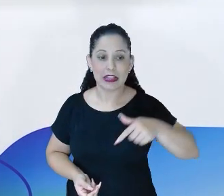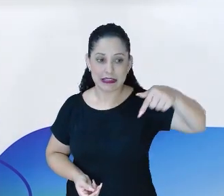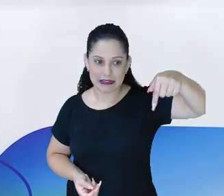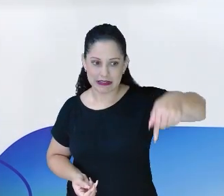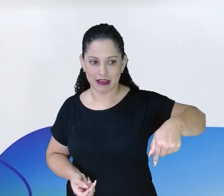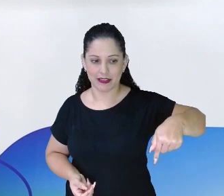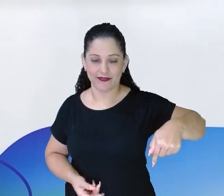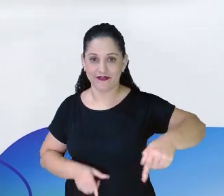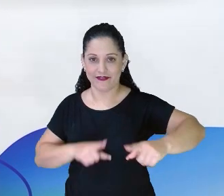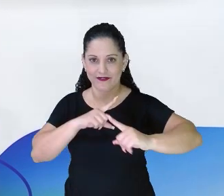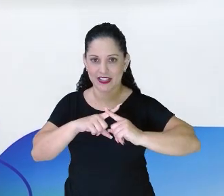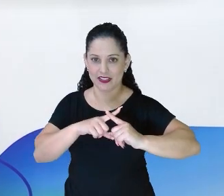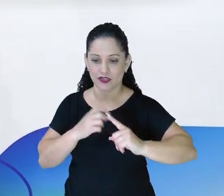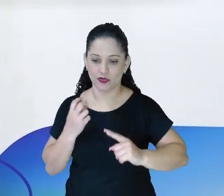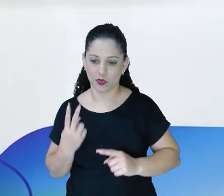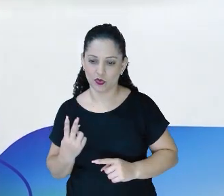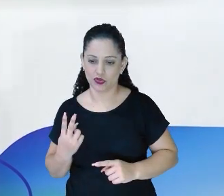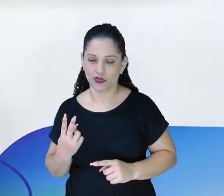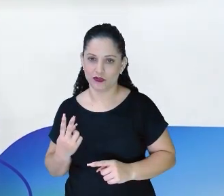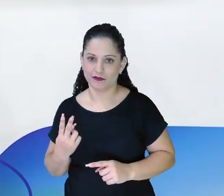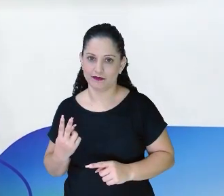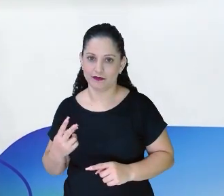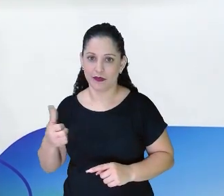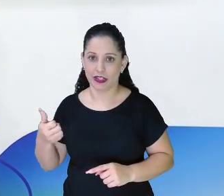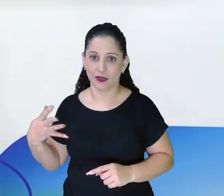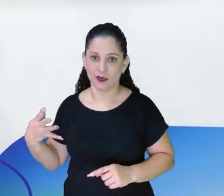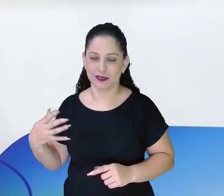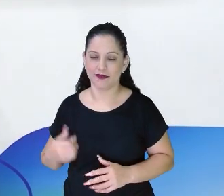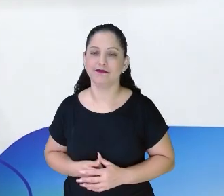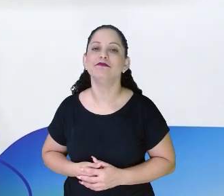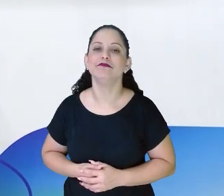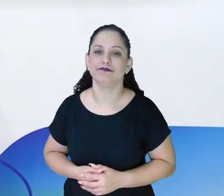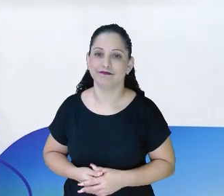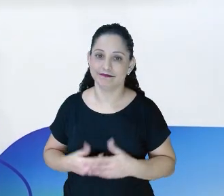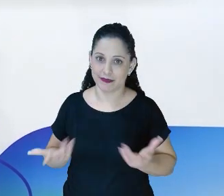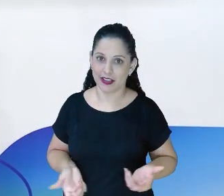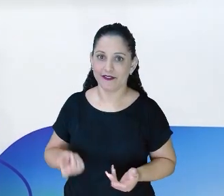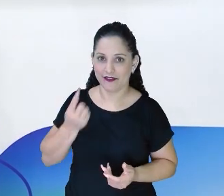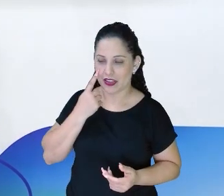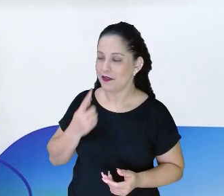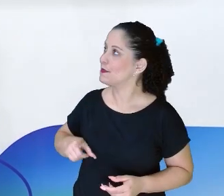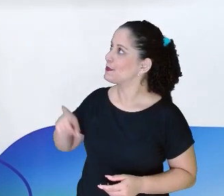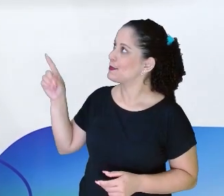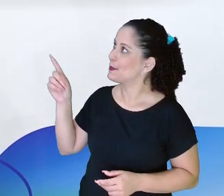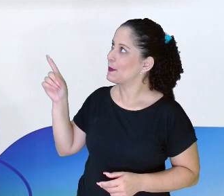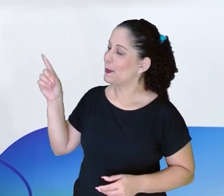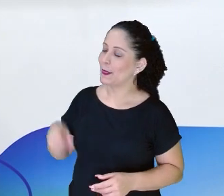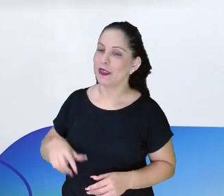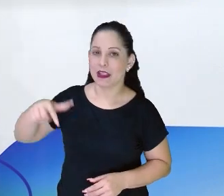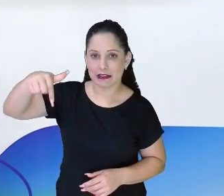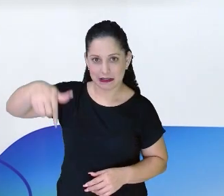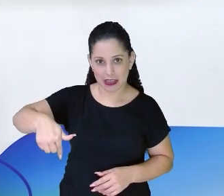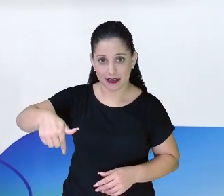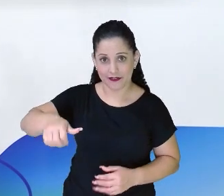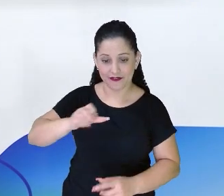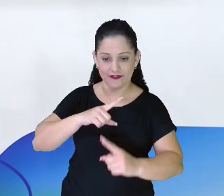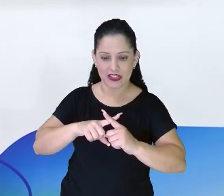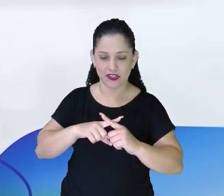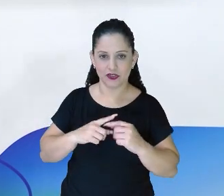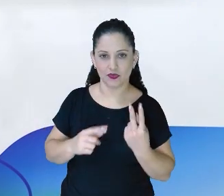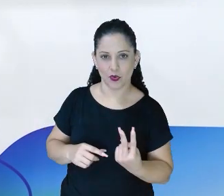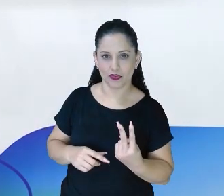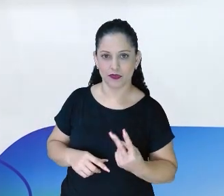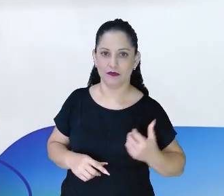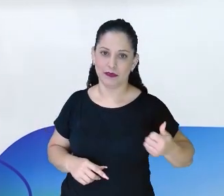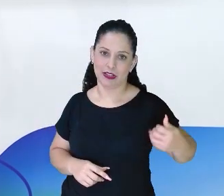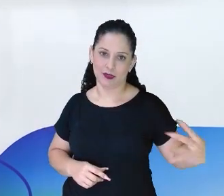7 vezes 2, 14, olha. 7 duas vezes 14. Essa é uma observação,